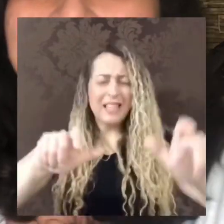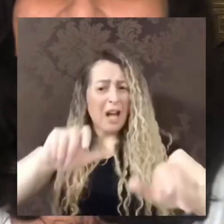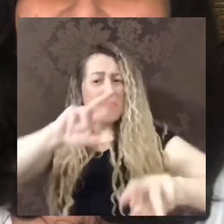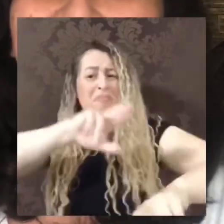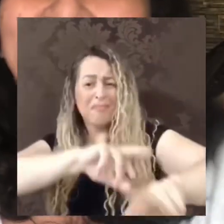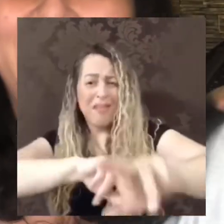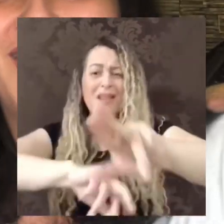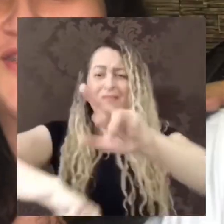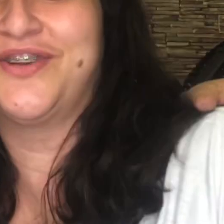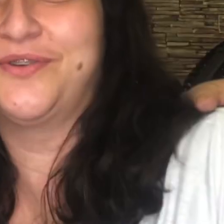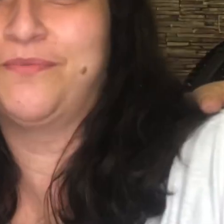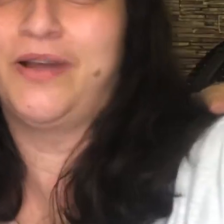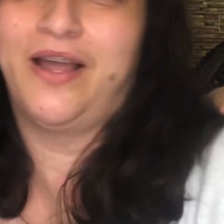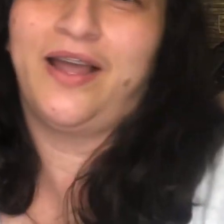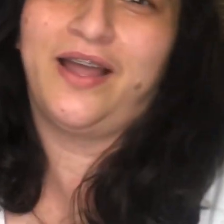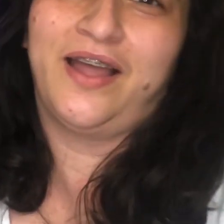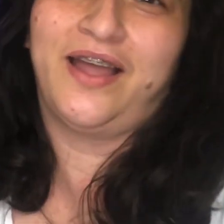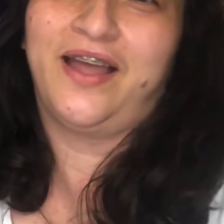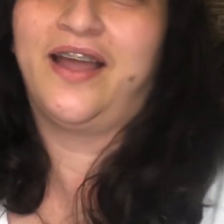Ser diferente é